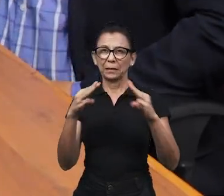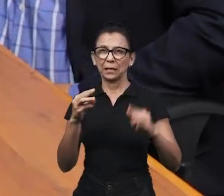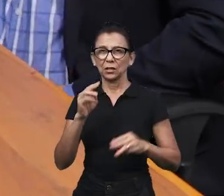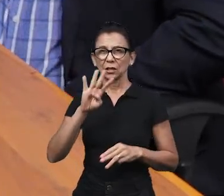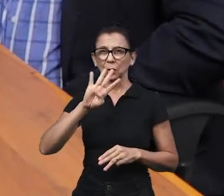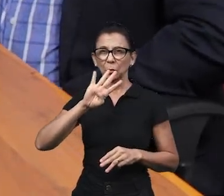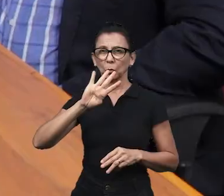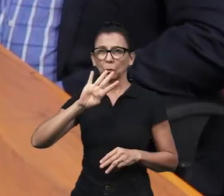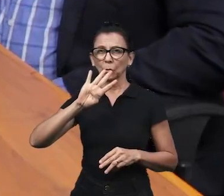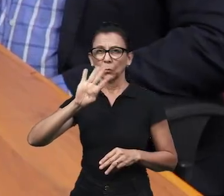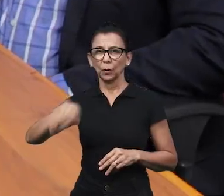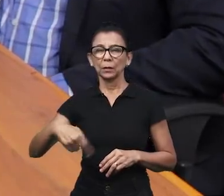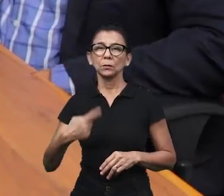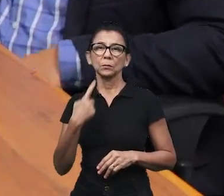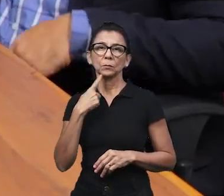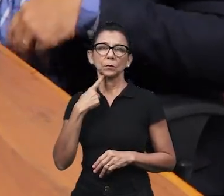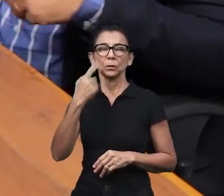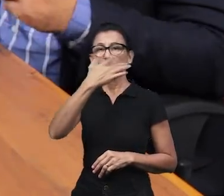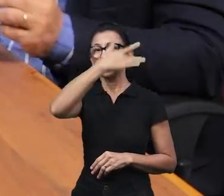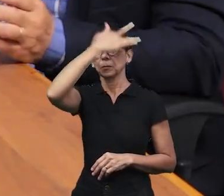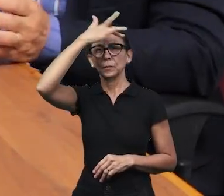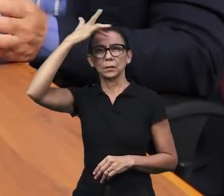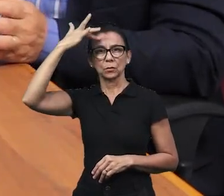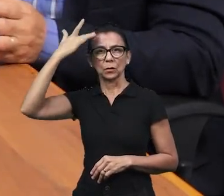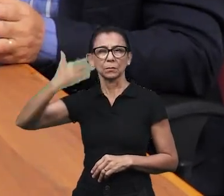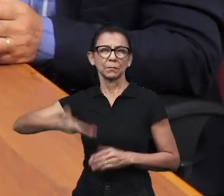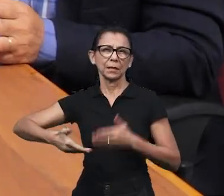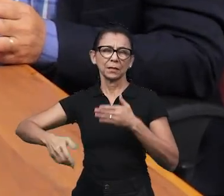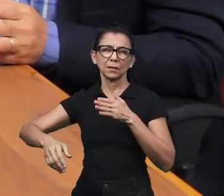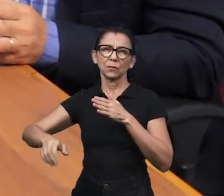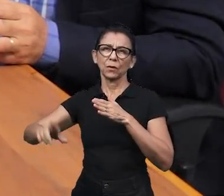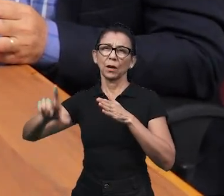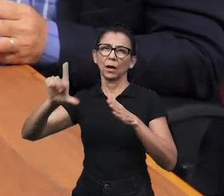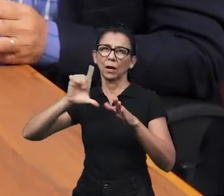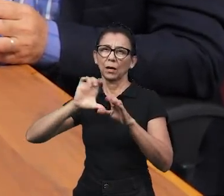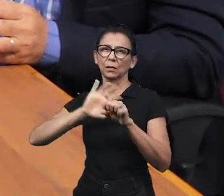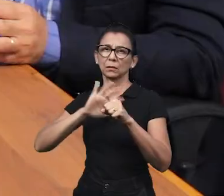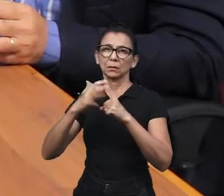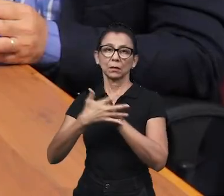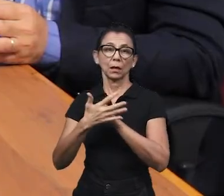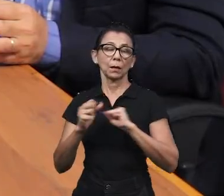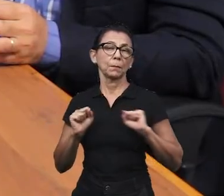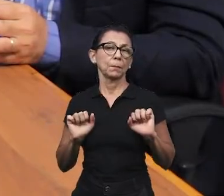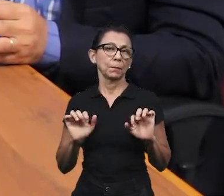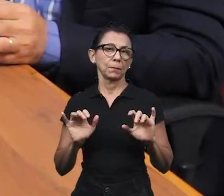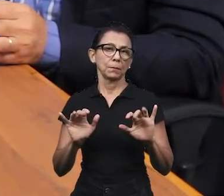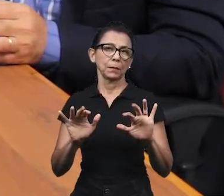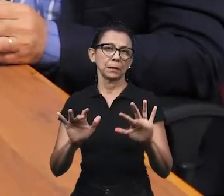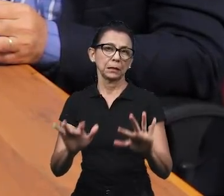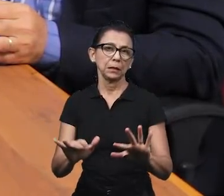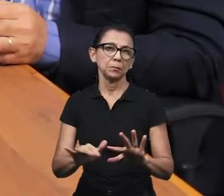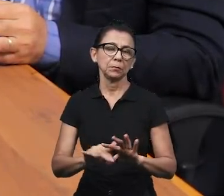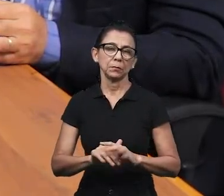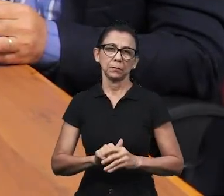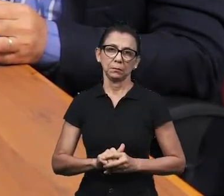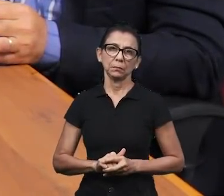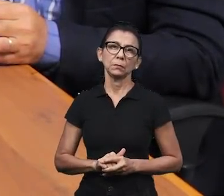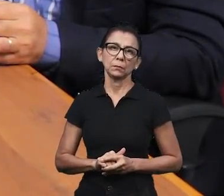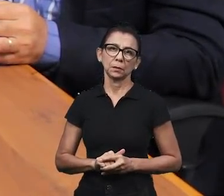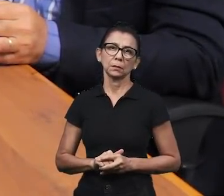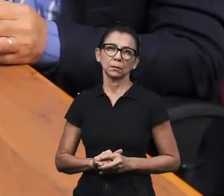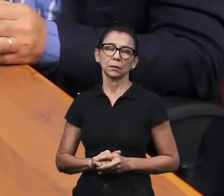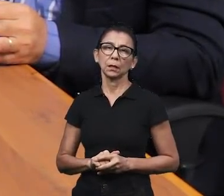aqui pico de 4.000 pessoas. Não é? E naquela época a gente tinha aí uma faixa de